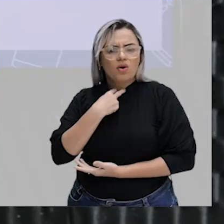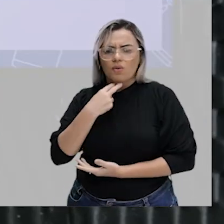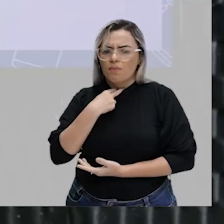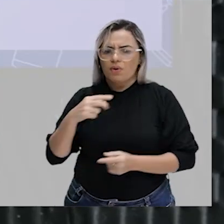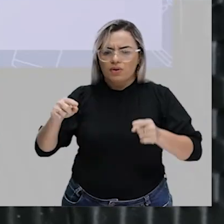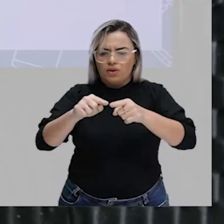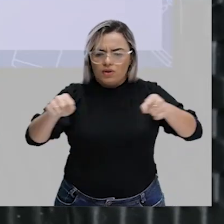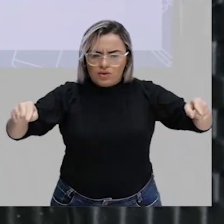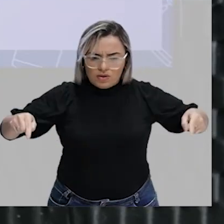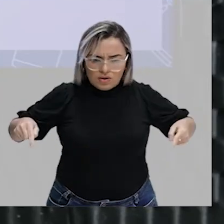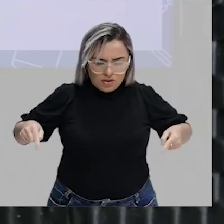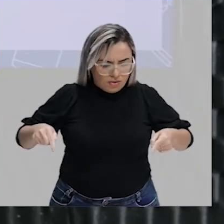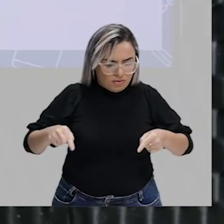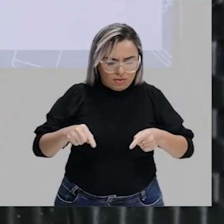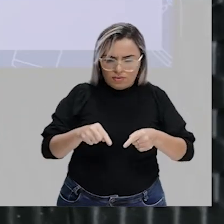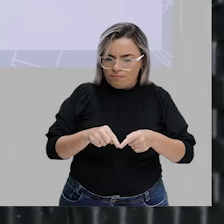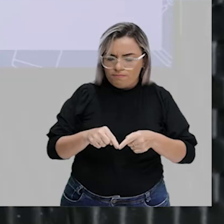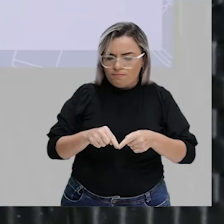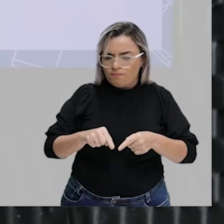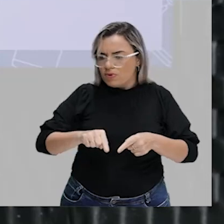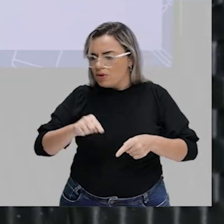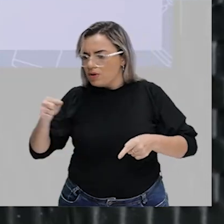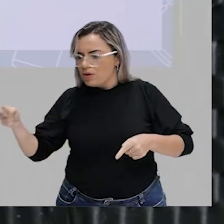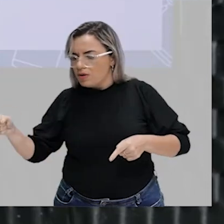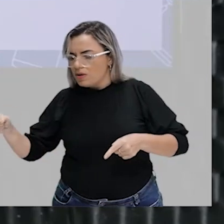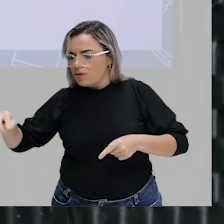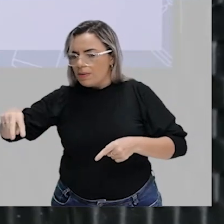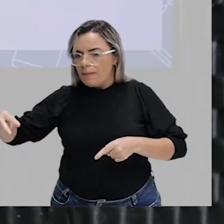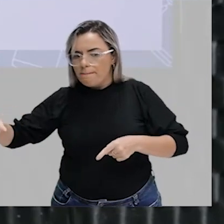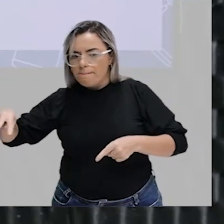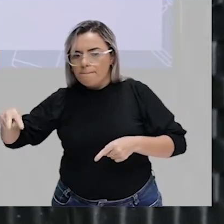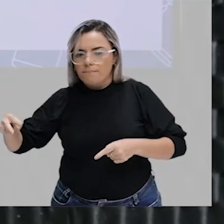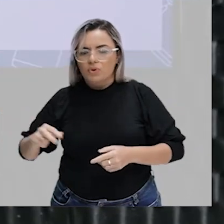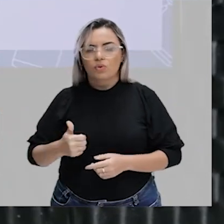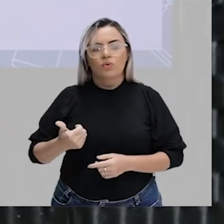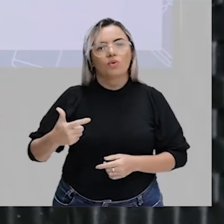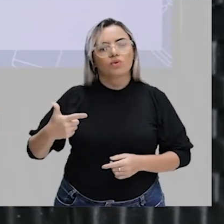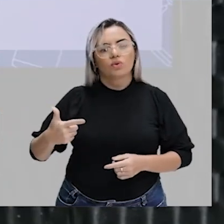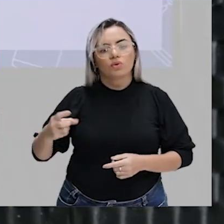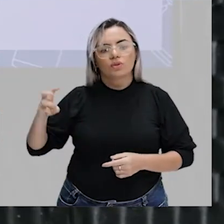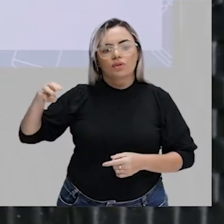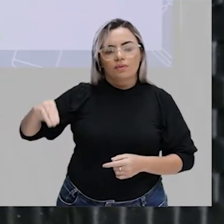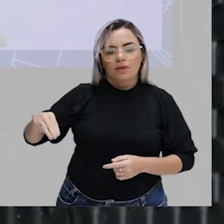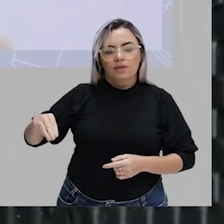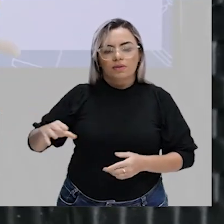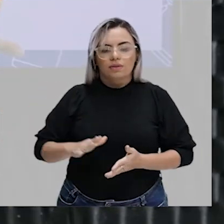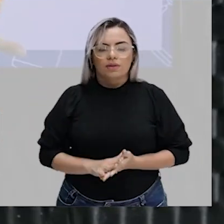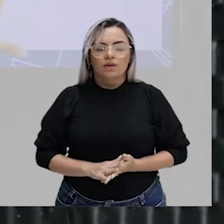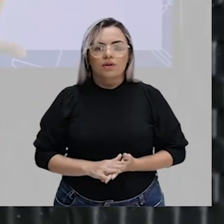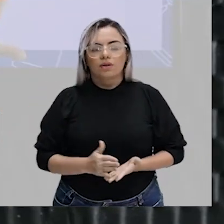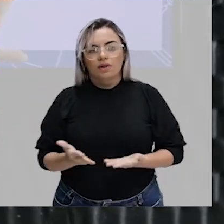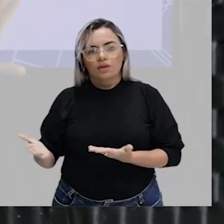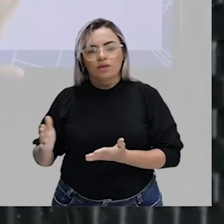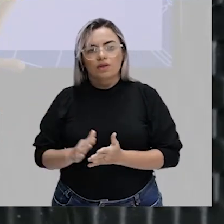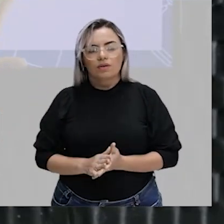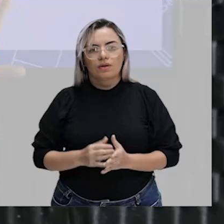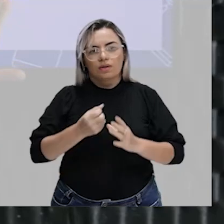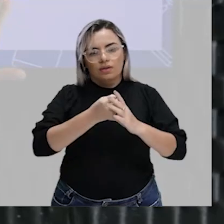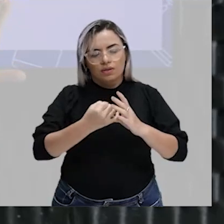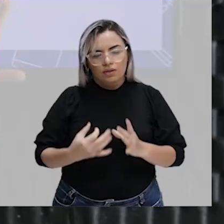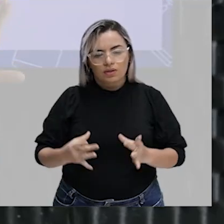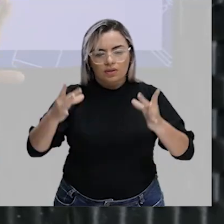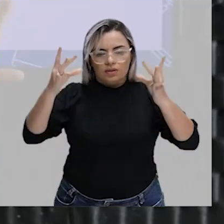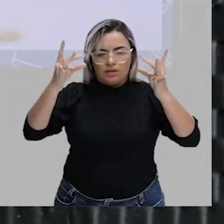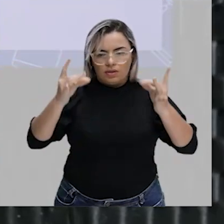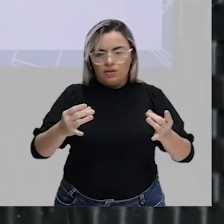forma de quadrado com 12 metros de lado. Uma característica que é peculiar à apresentação de solo do